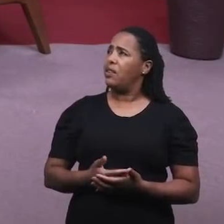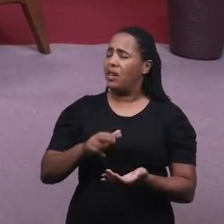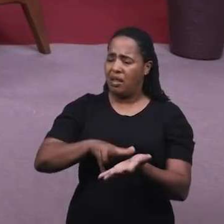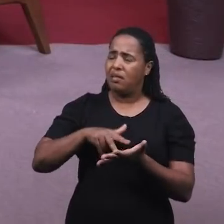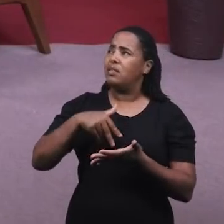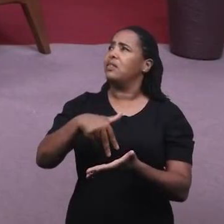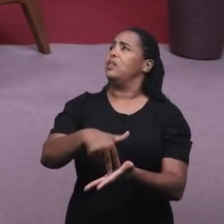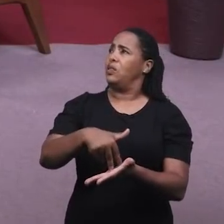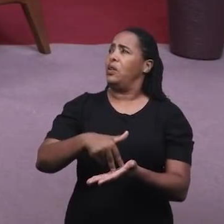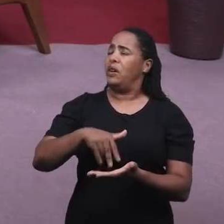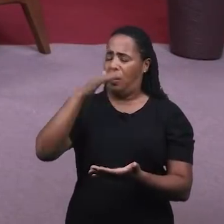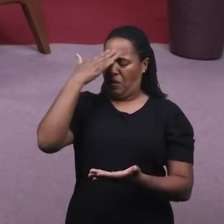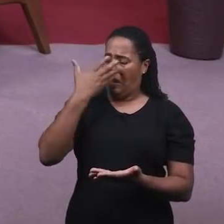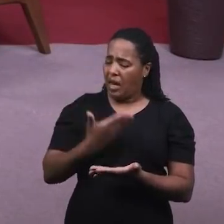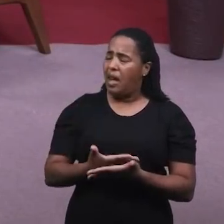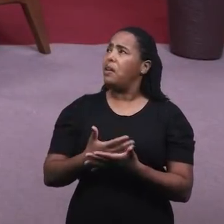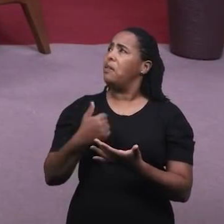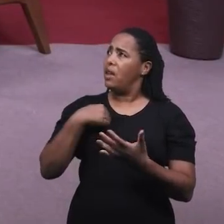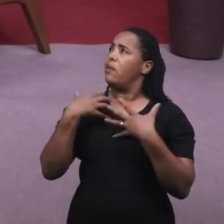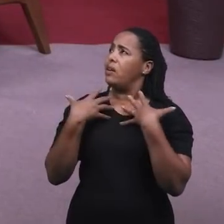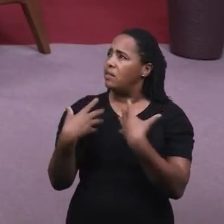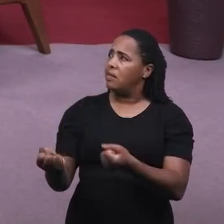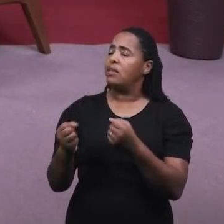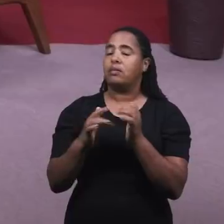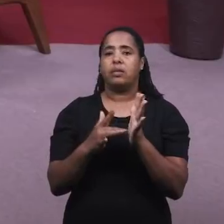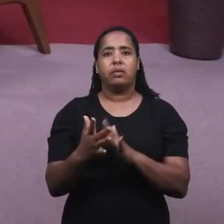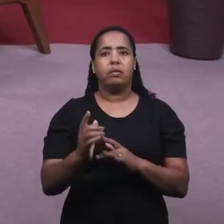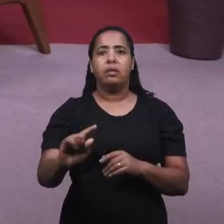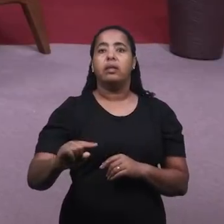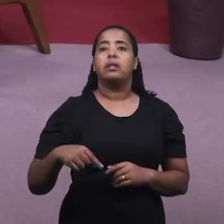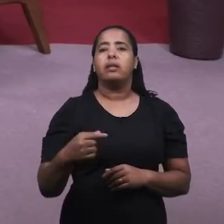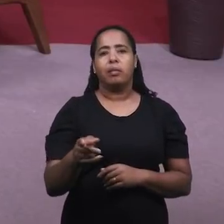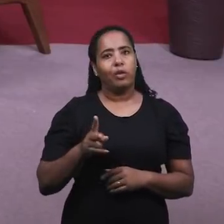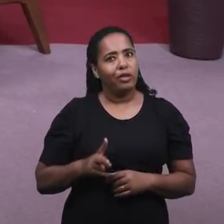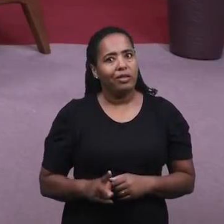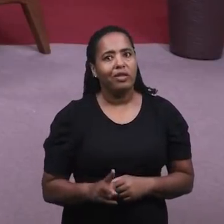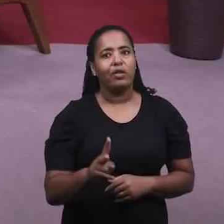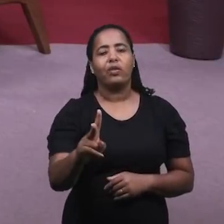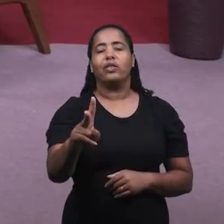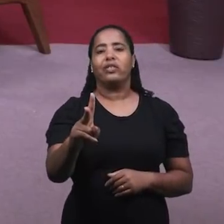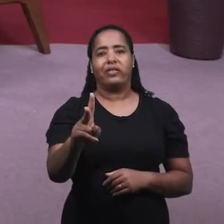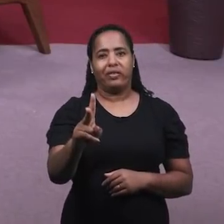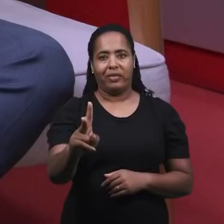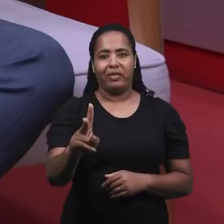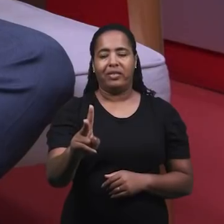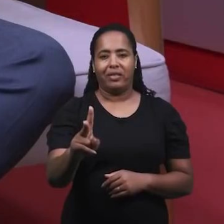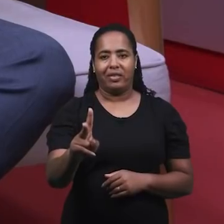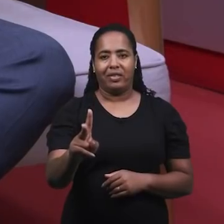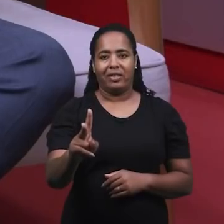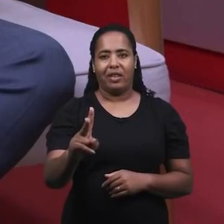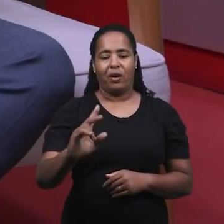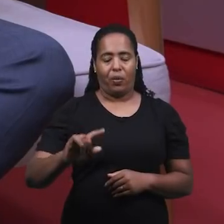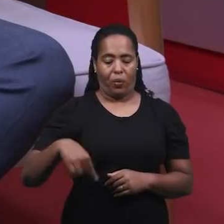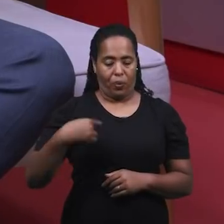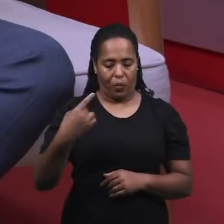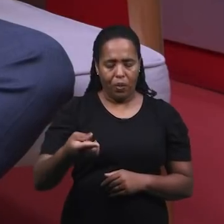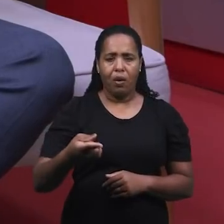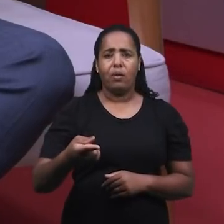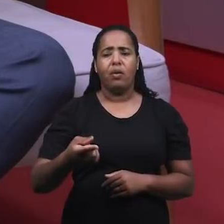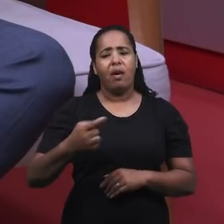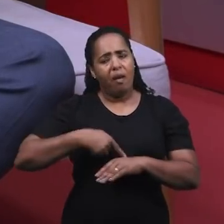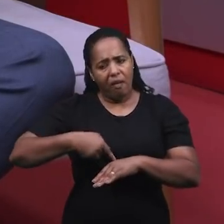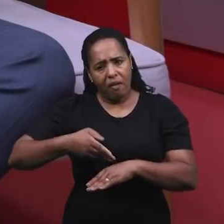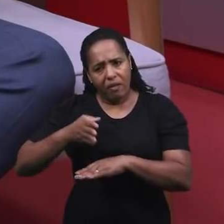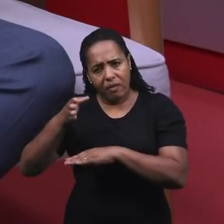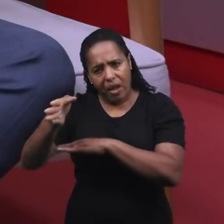Eu aceito Jesus. E depois, na continuidade, seja hoje ou tão logo possível, vá a uma